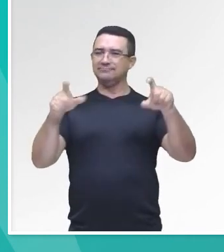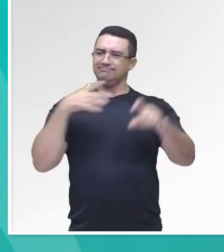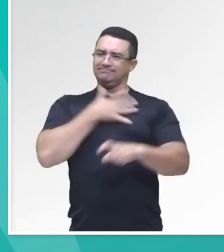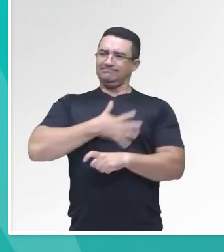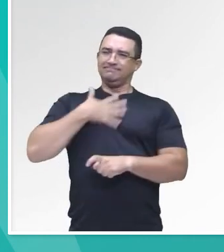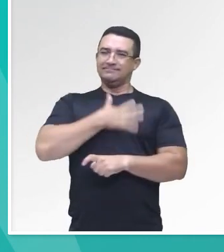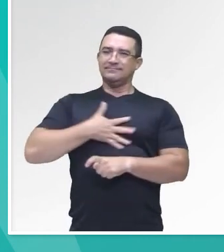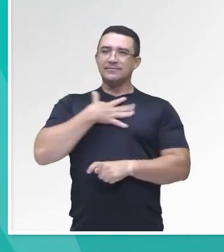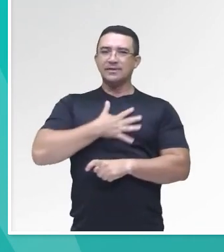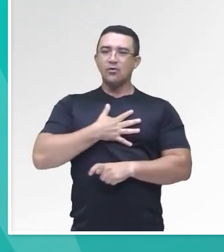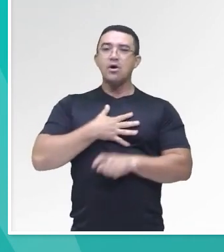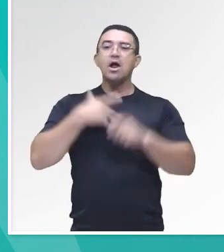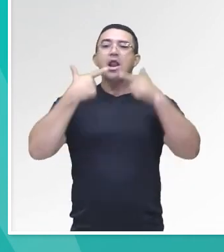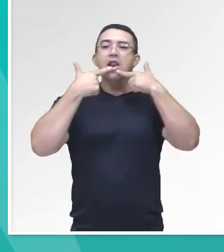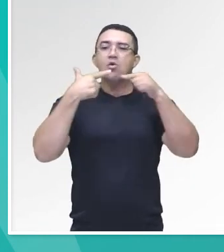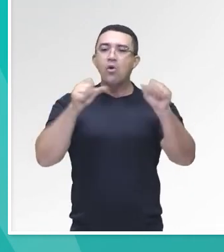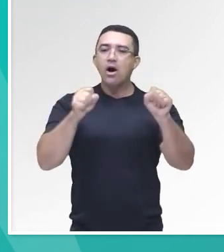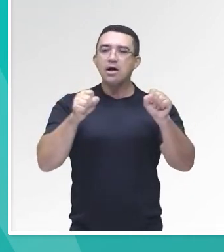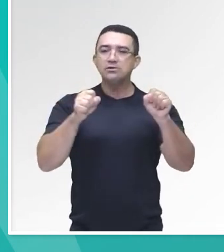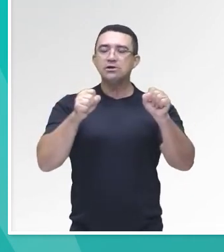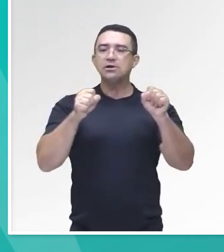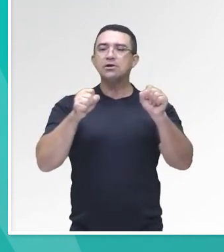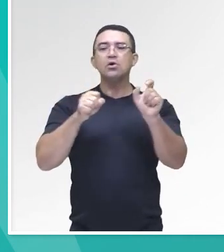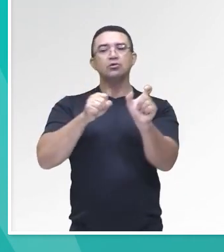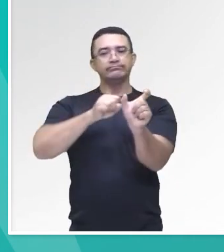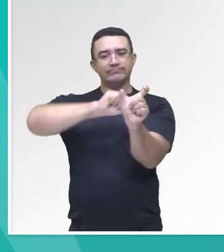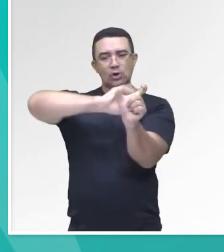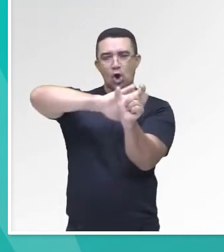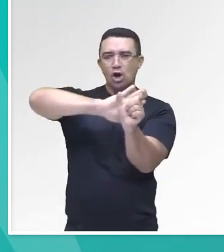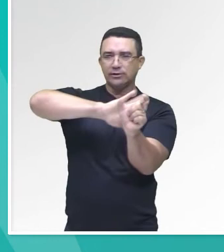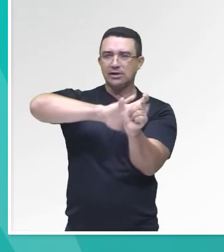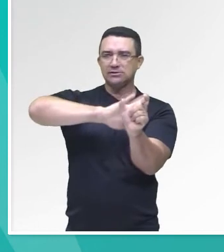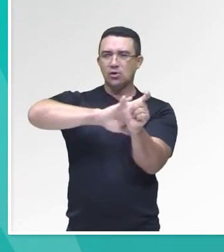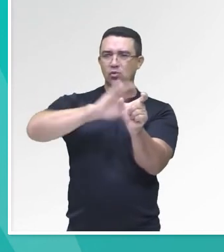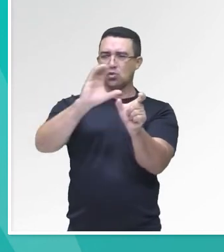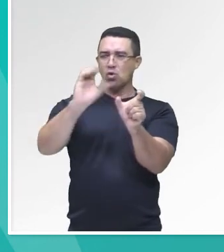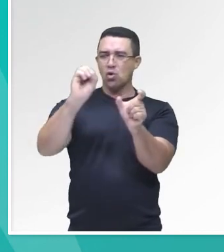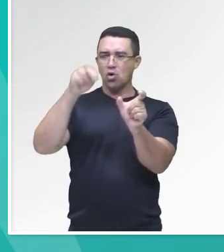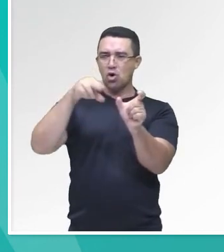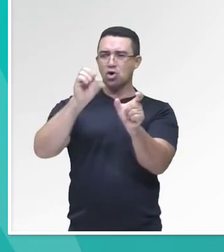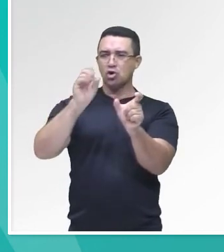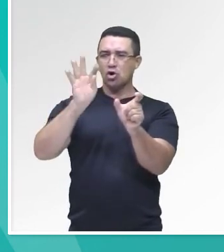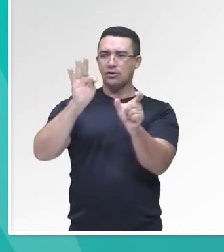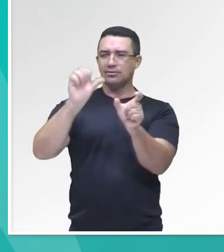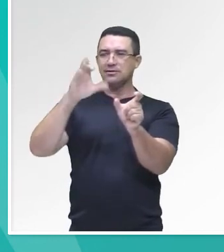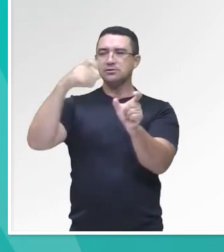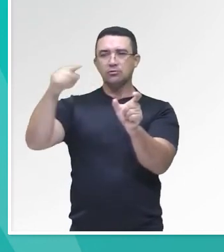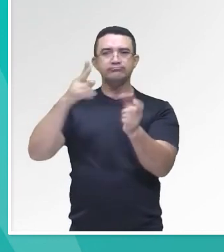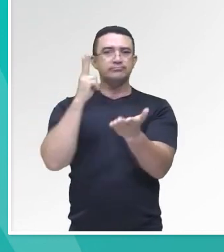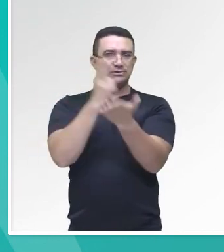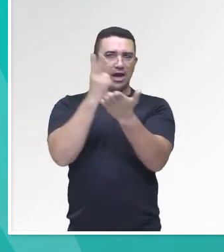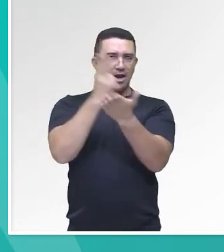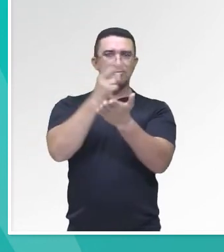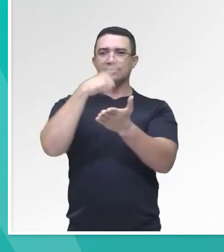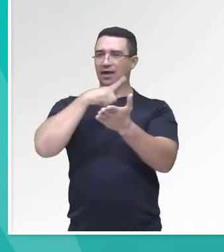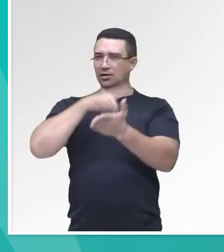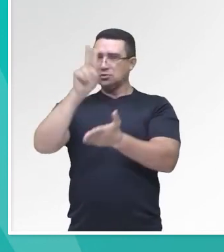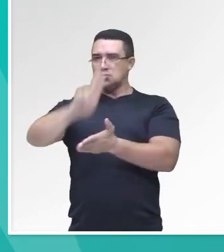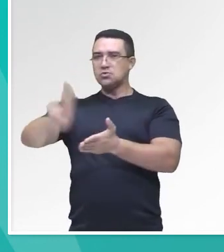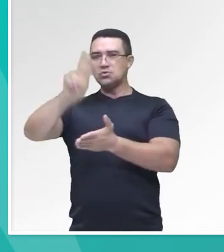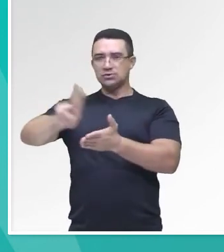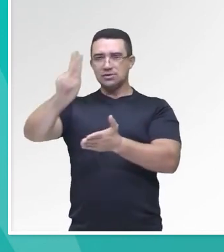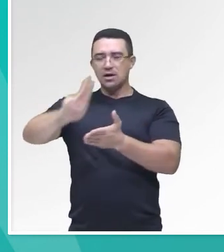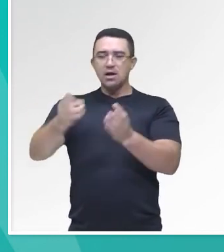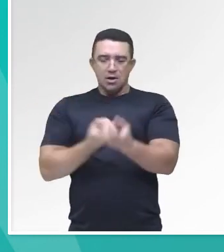chamada conotação, ela vai estar presente nos poemas e também nas letras